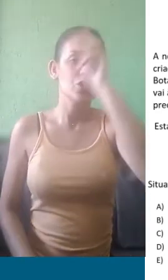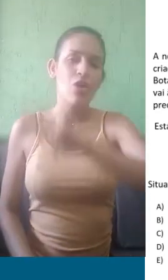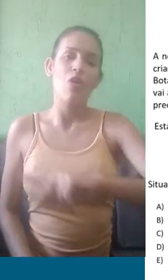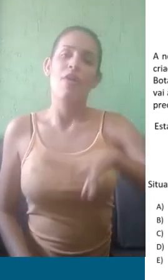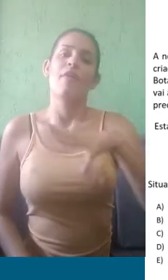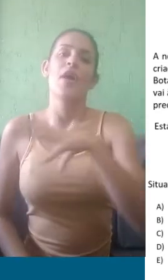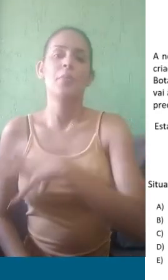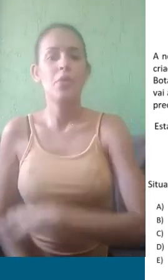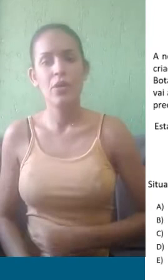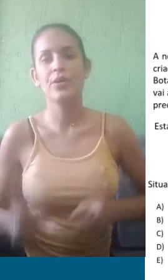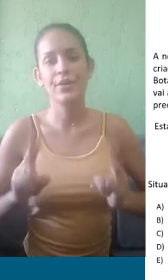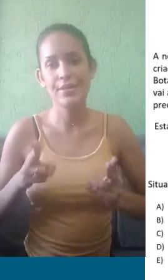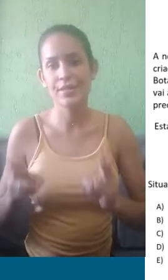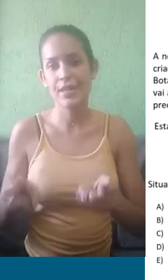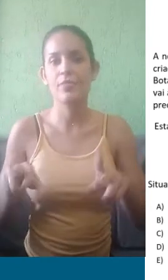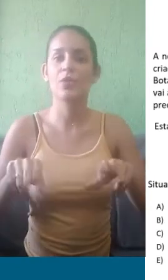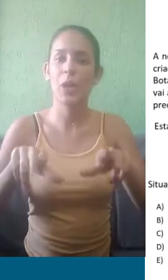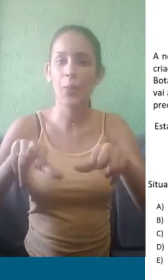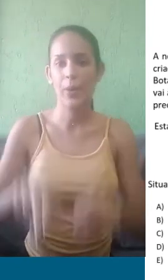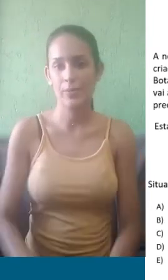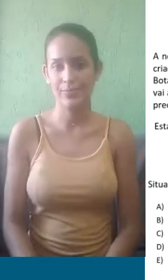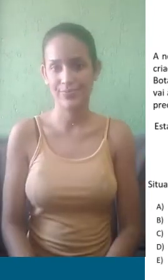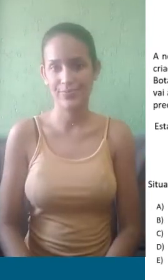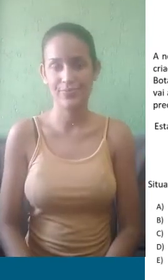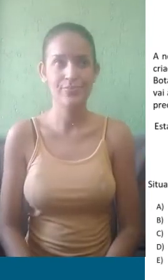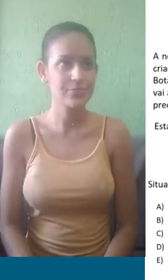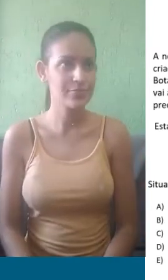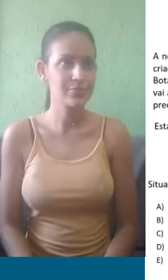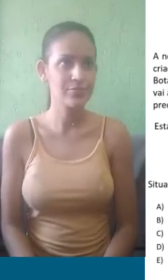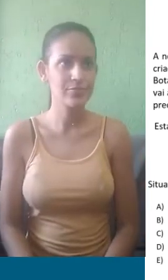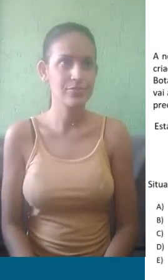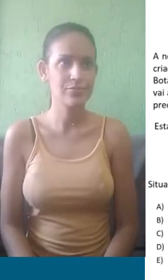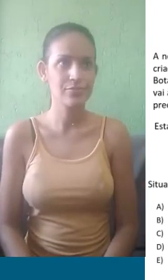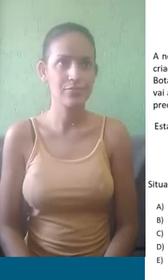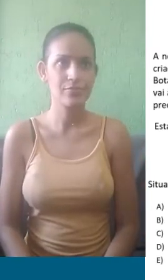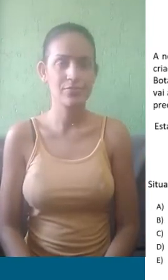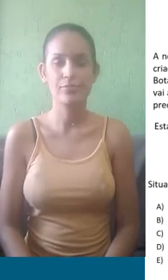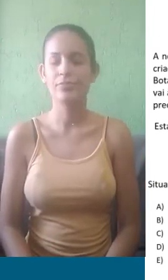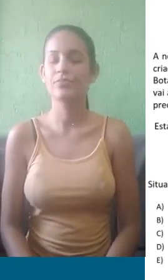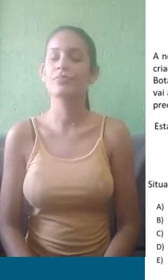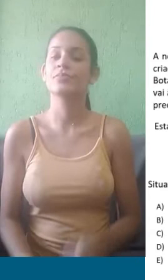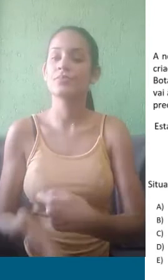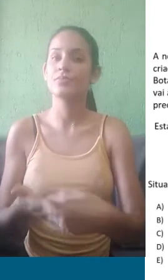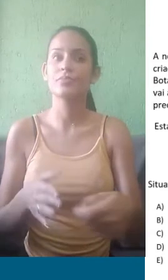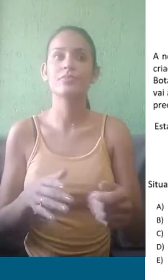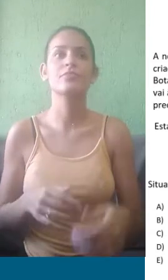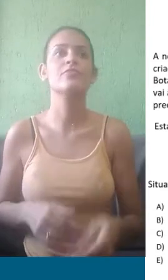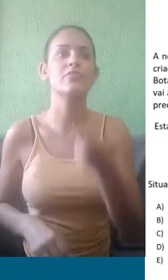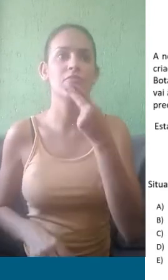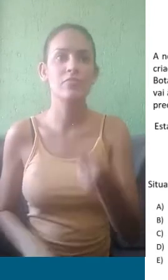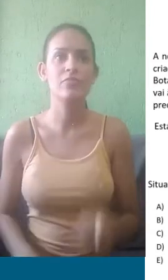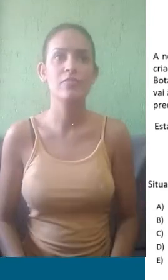ciclo literário. O enunciado da questão, situado num momento de transição, Lima Barreto